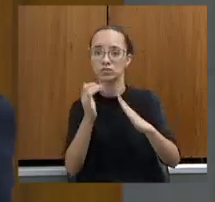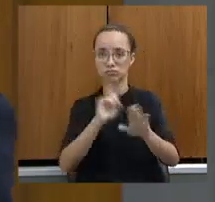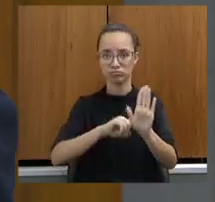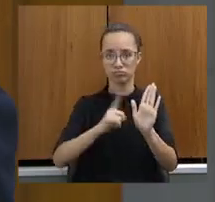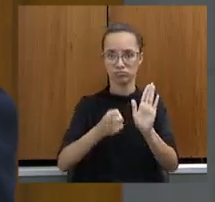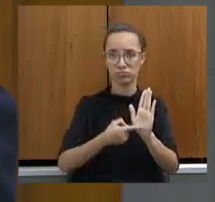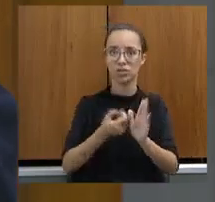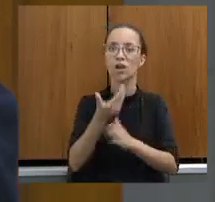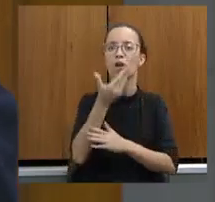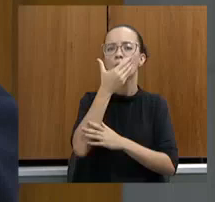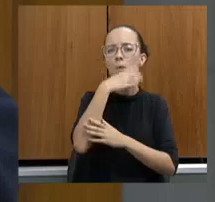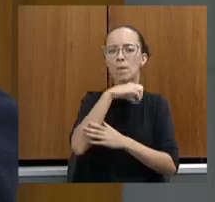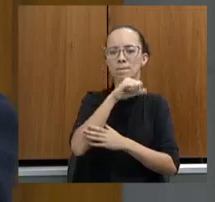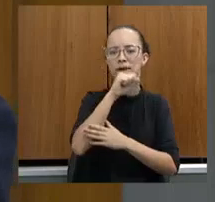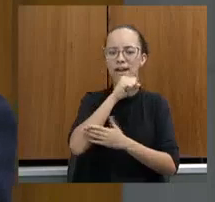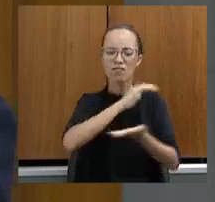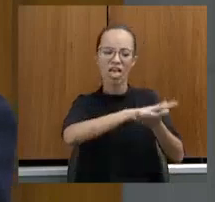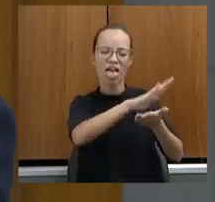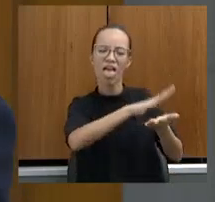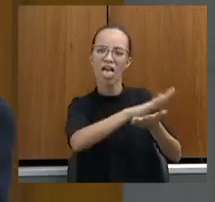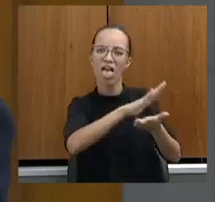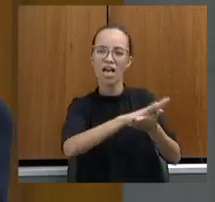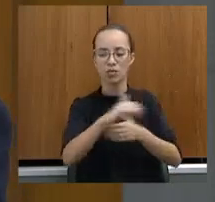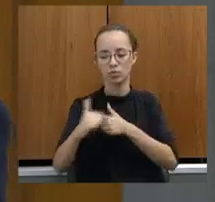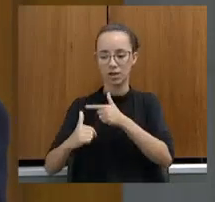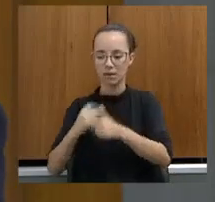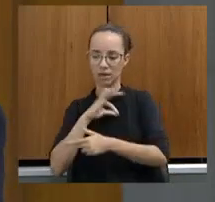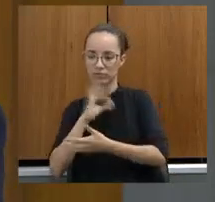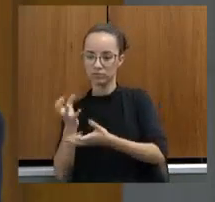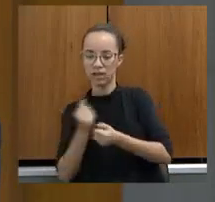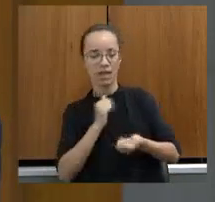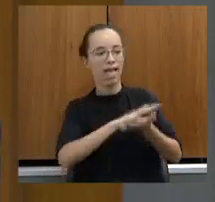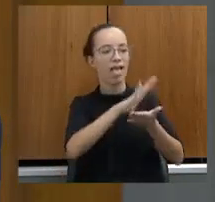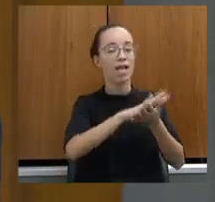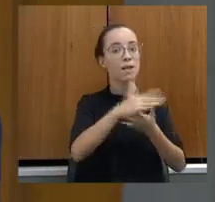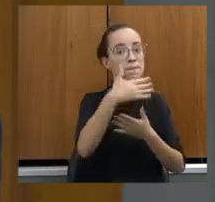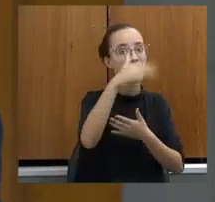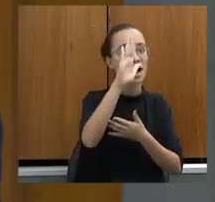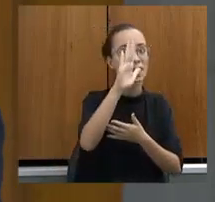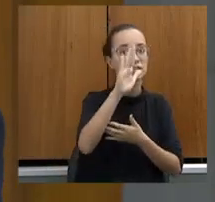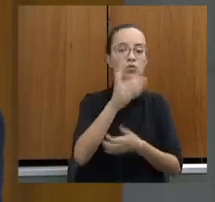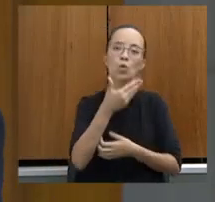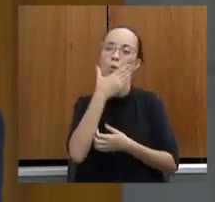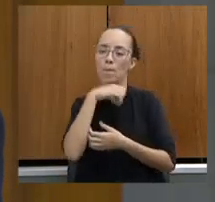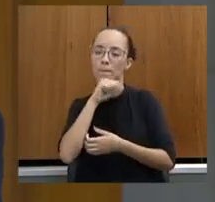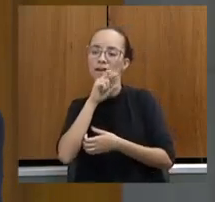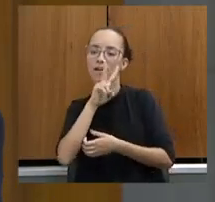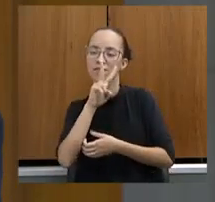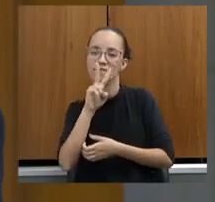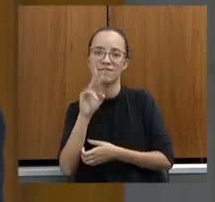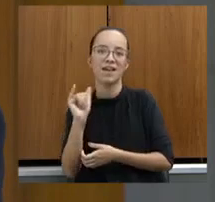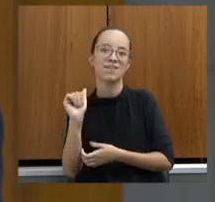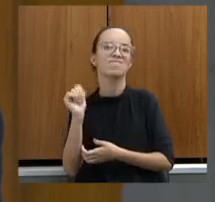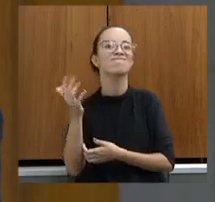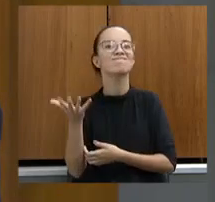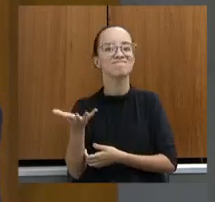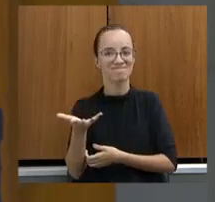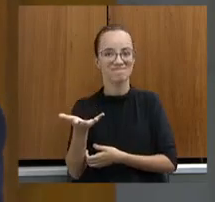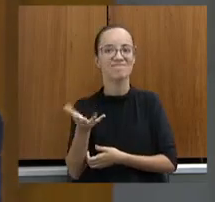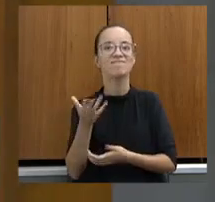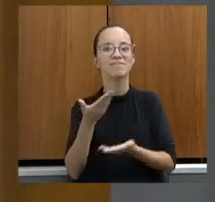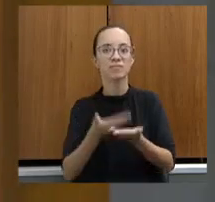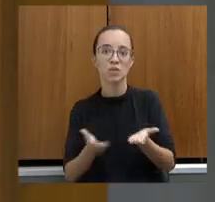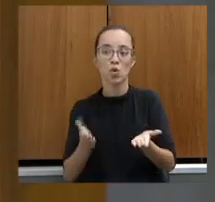gastarem mais do que ele sozinho trabalha o pai vai ser condenado vai